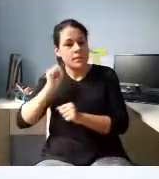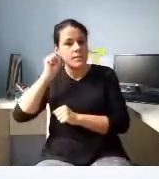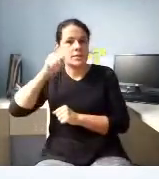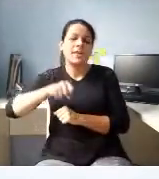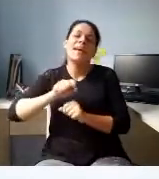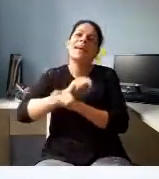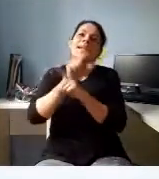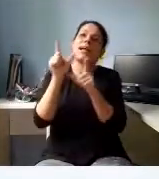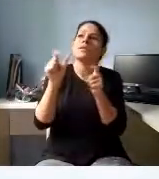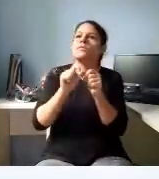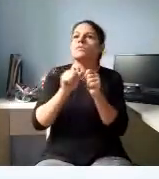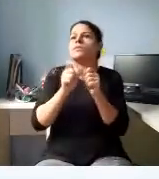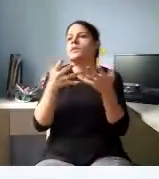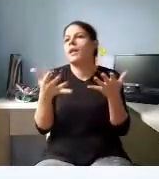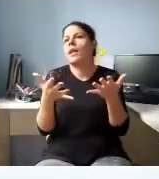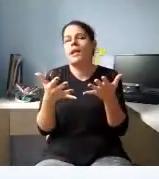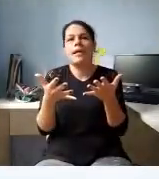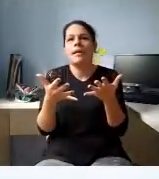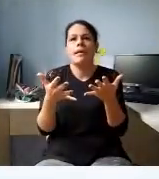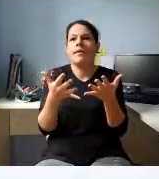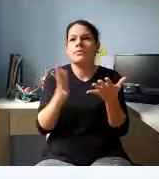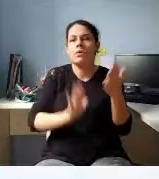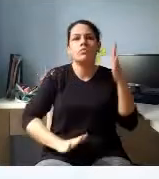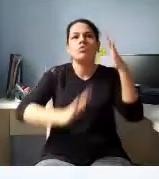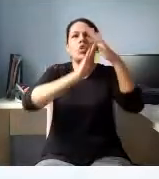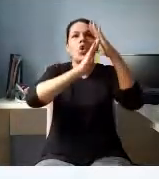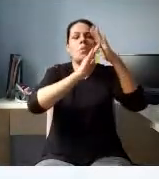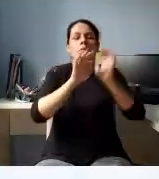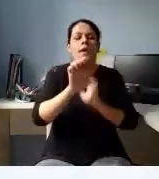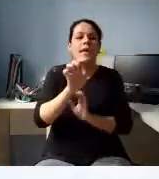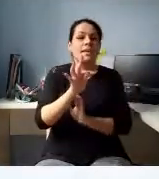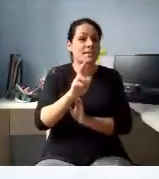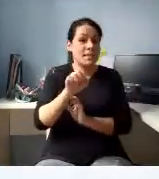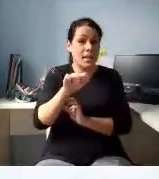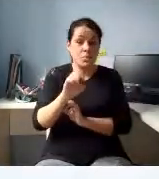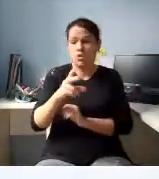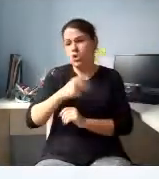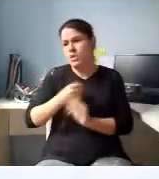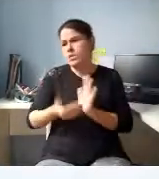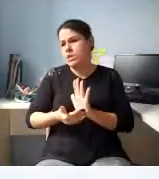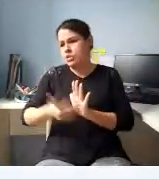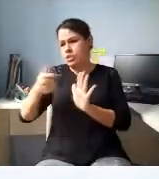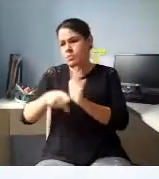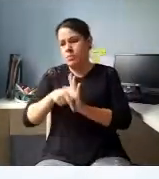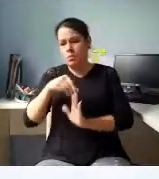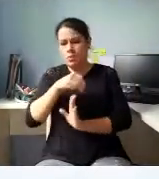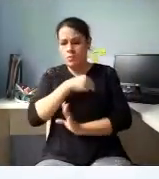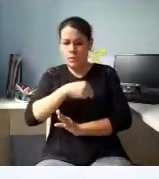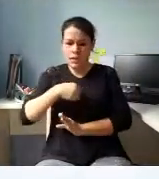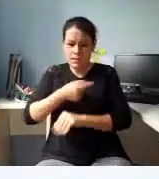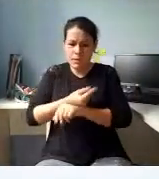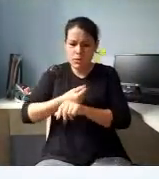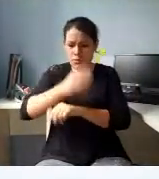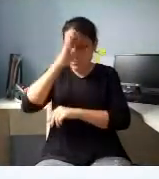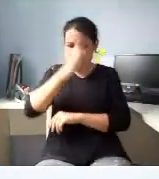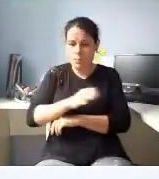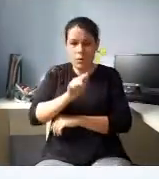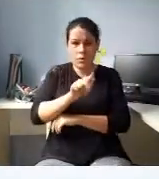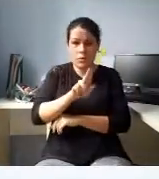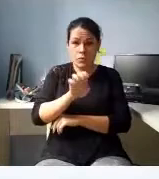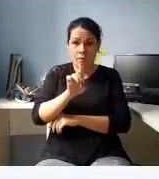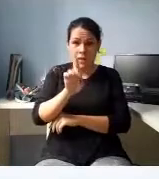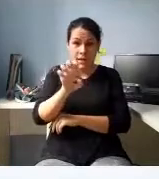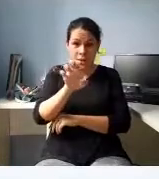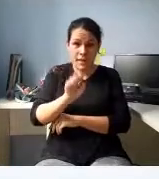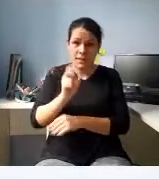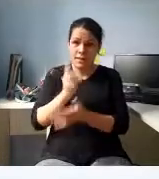num extremo, né? claro, Hoje, isso, você tirar um ministro da Economia, no caso do Paulo Guedes, que vem